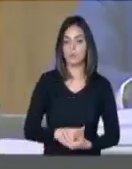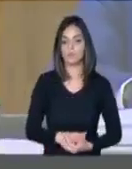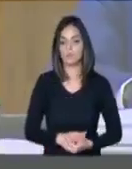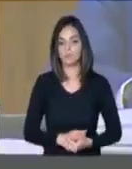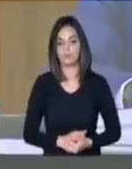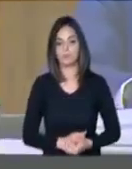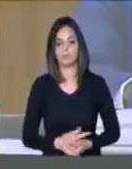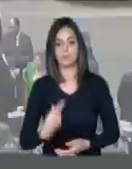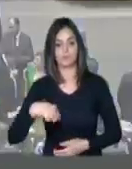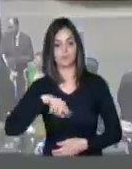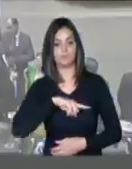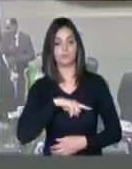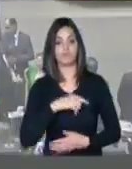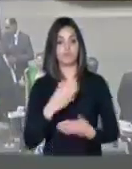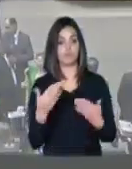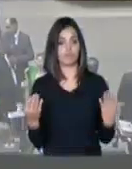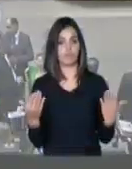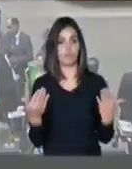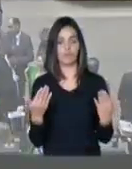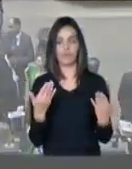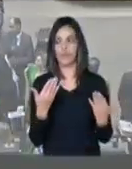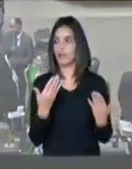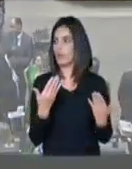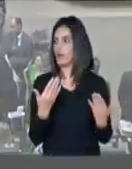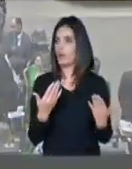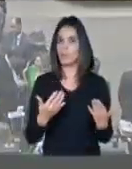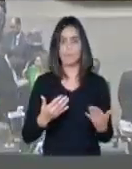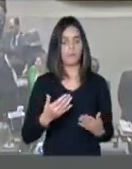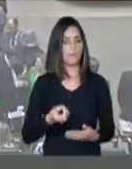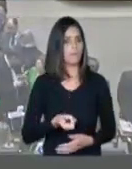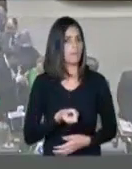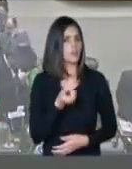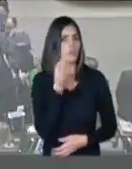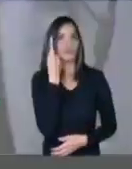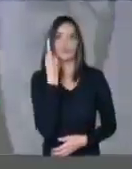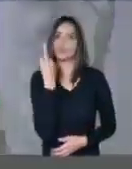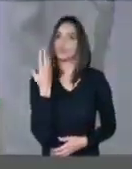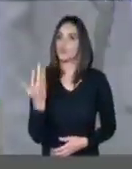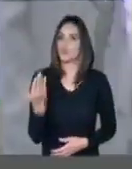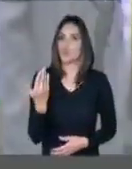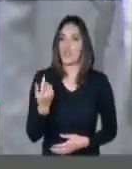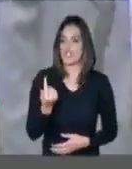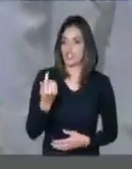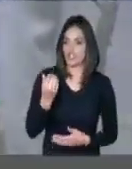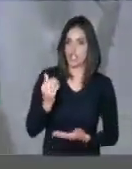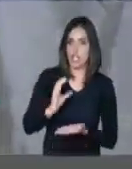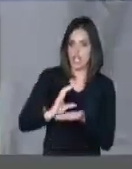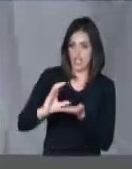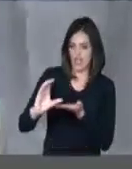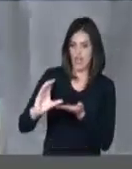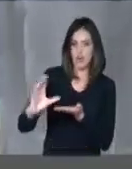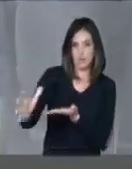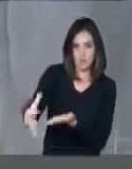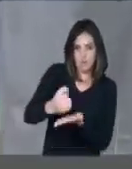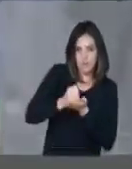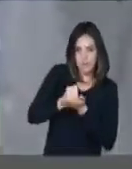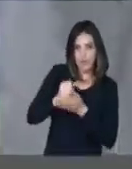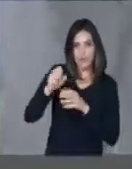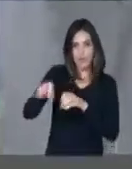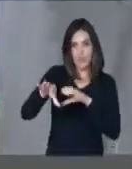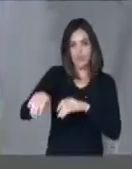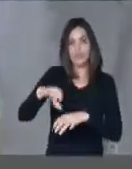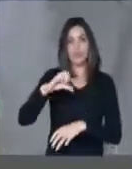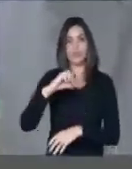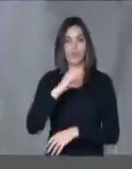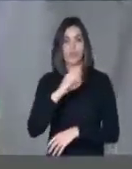Presidente, estamos diante de um escândalo. É dinheiro saindo da educação, mais de